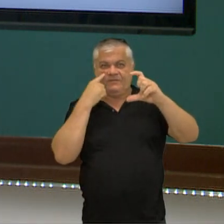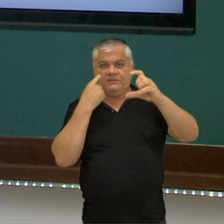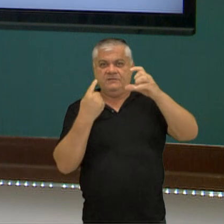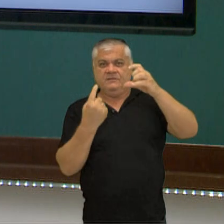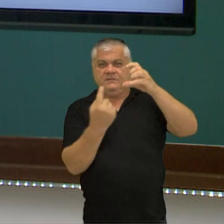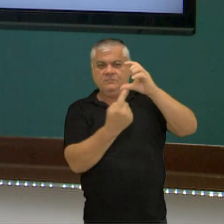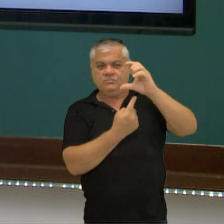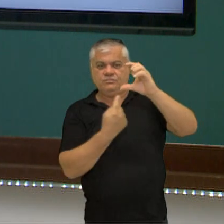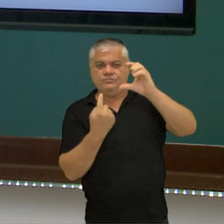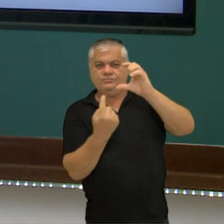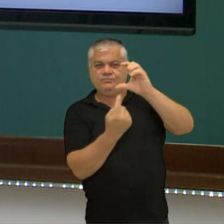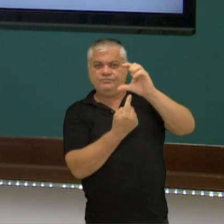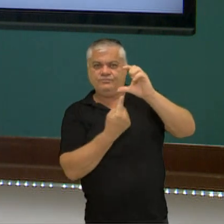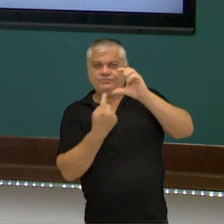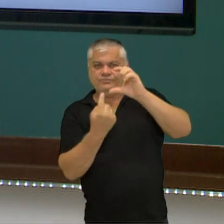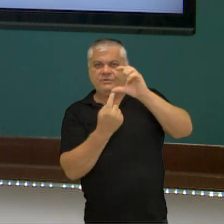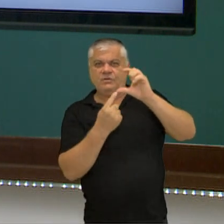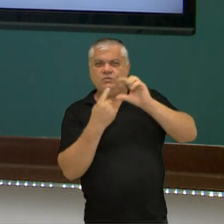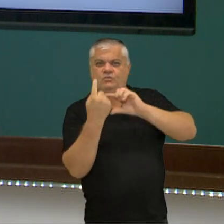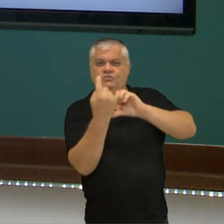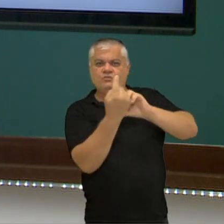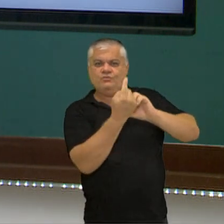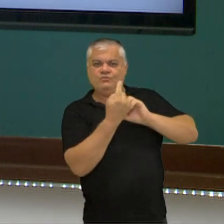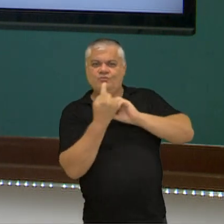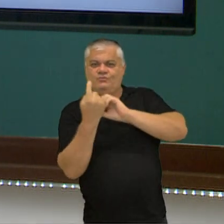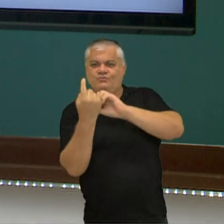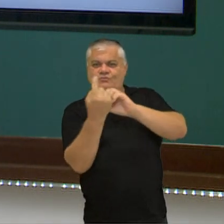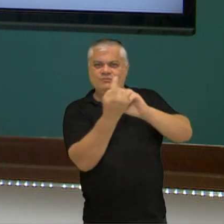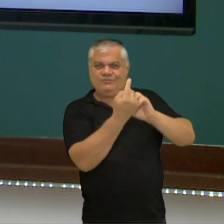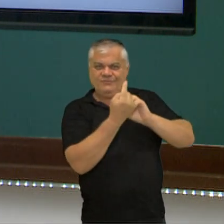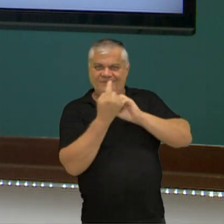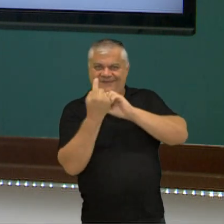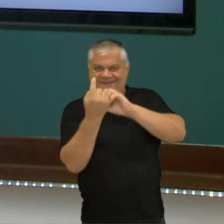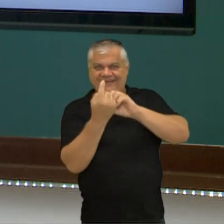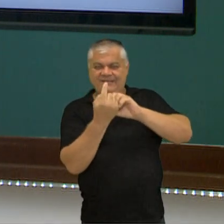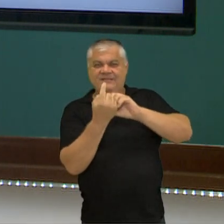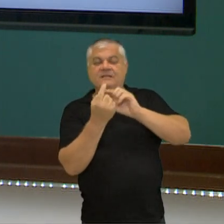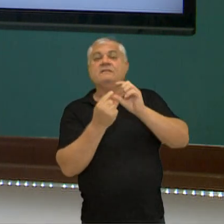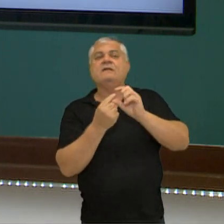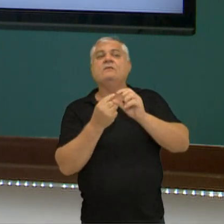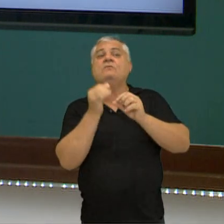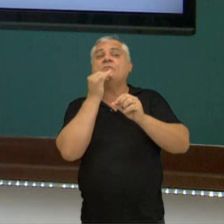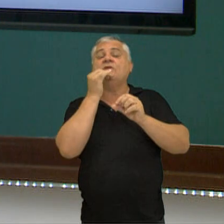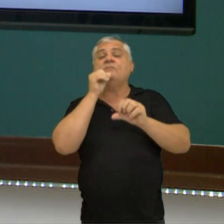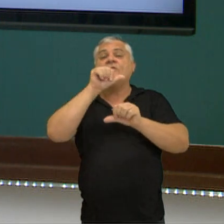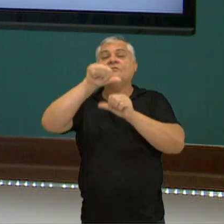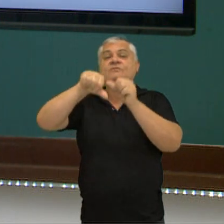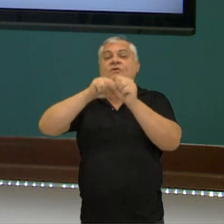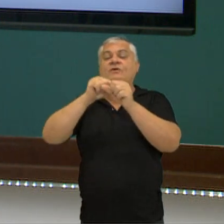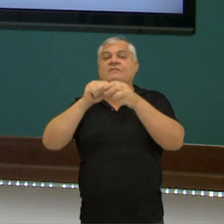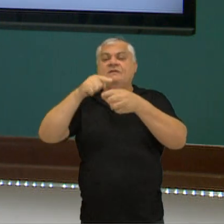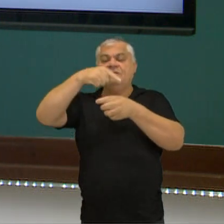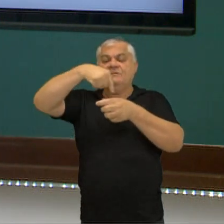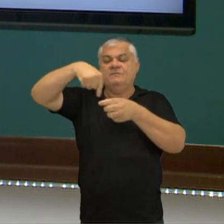nesse sentido aqui, que eu posso dizer que é o sentido horário. Girando ele, ele vai formar